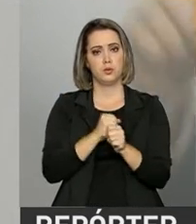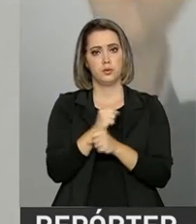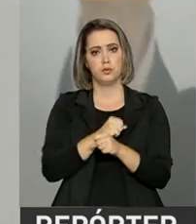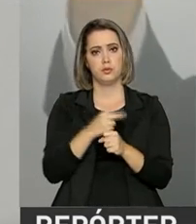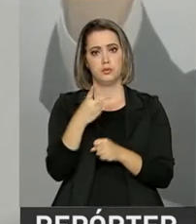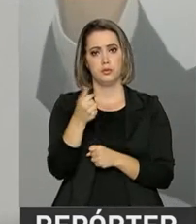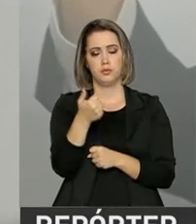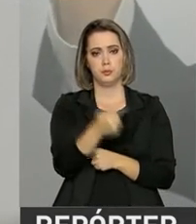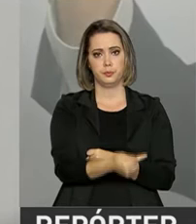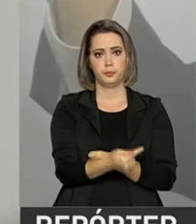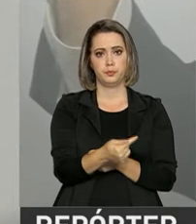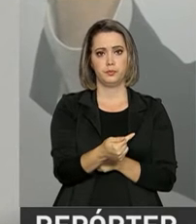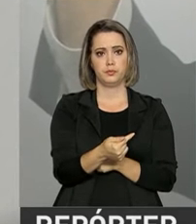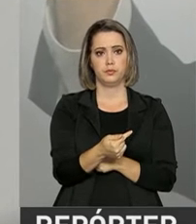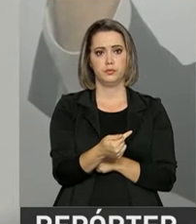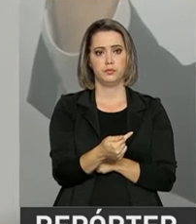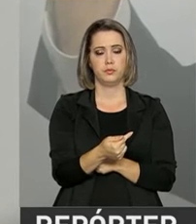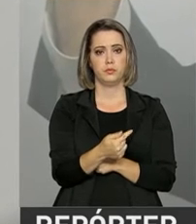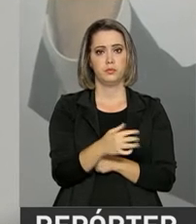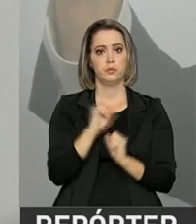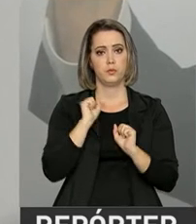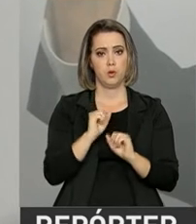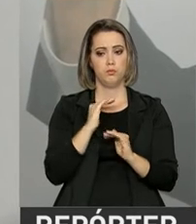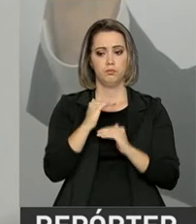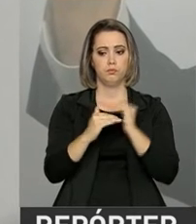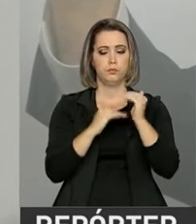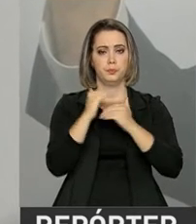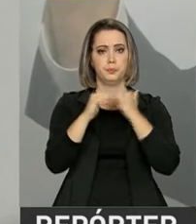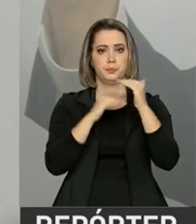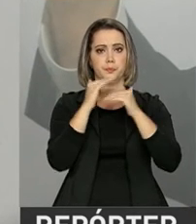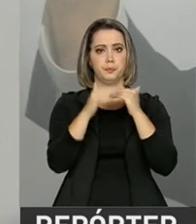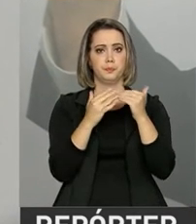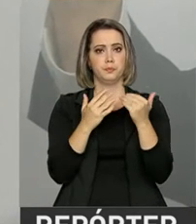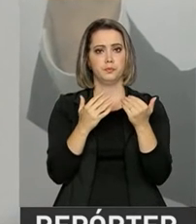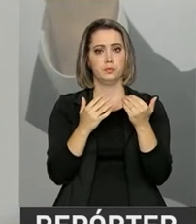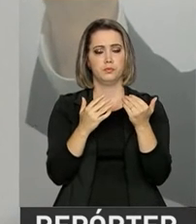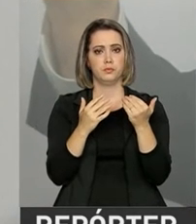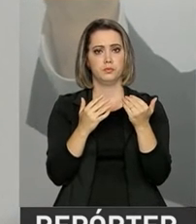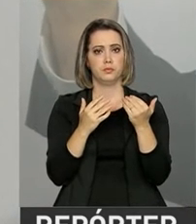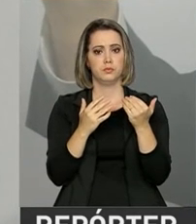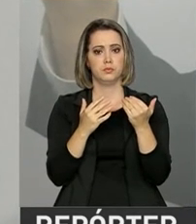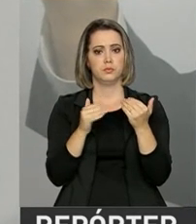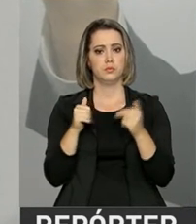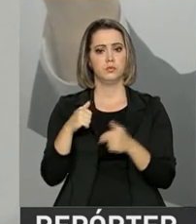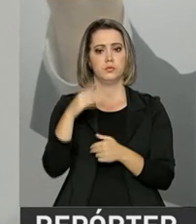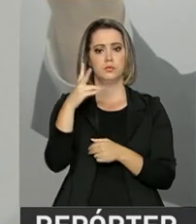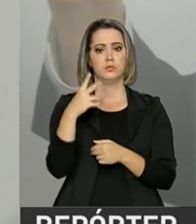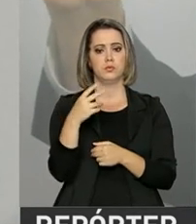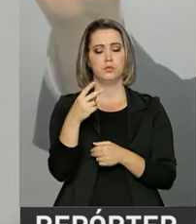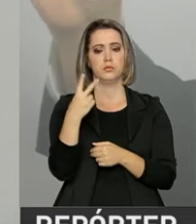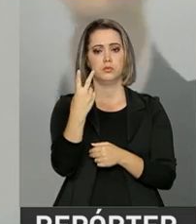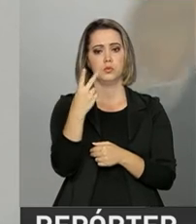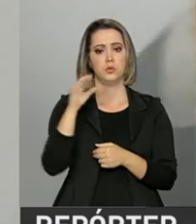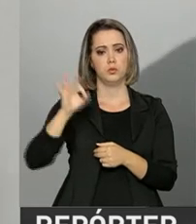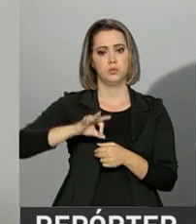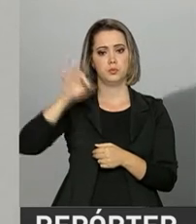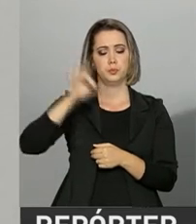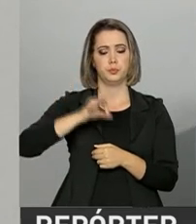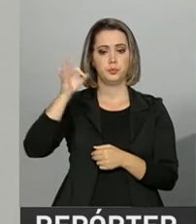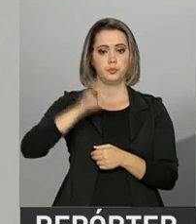2017 com um crescimento de mais de 2 por cento